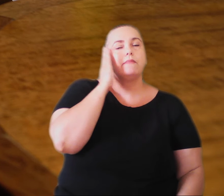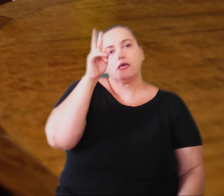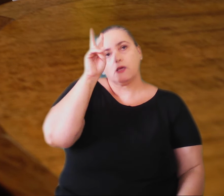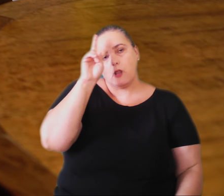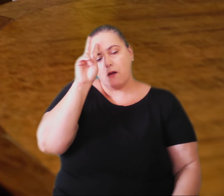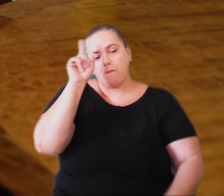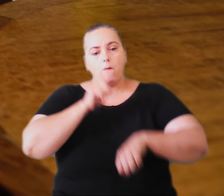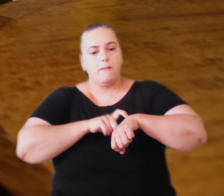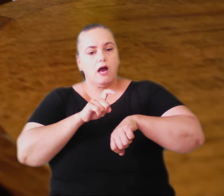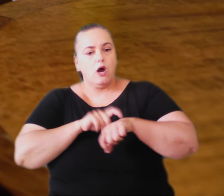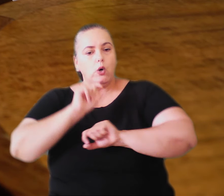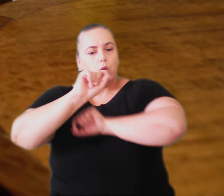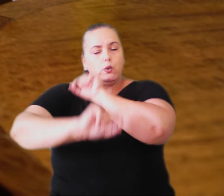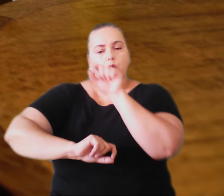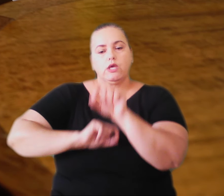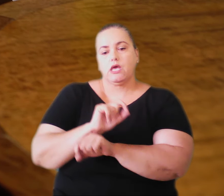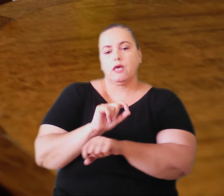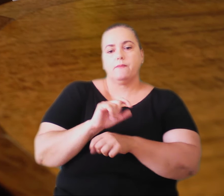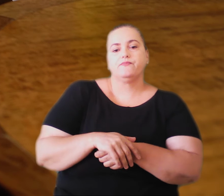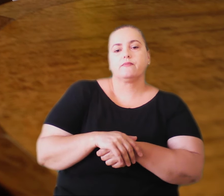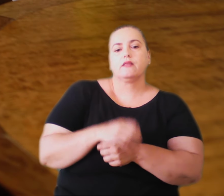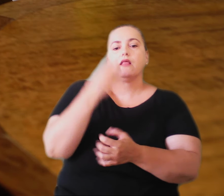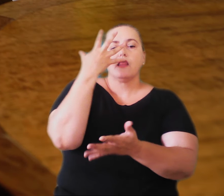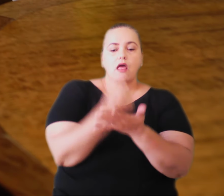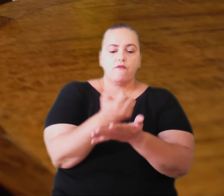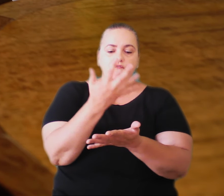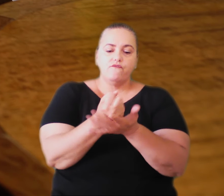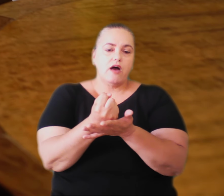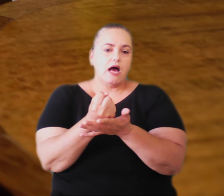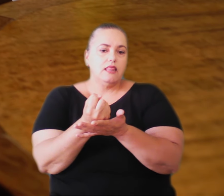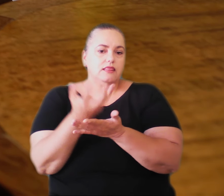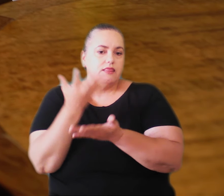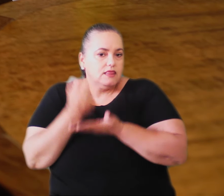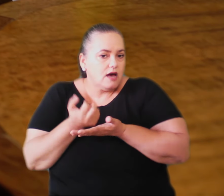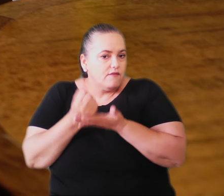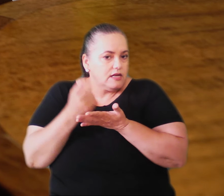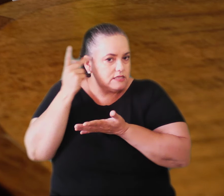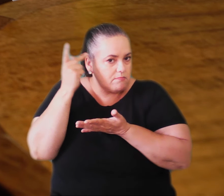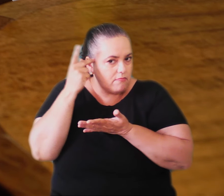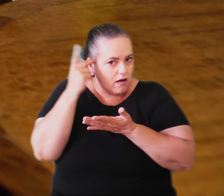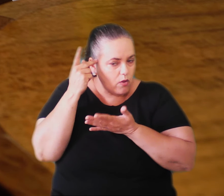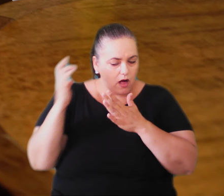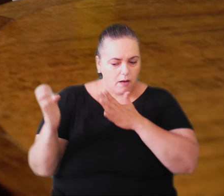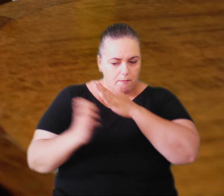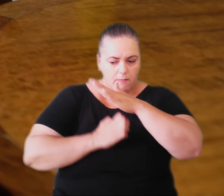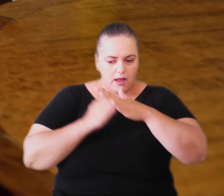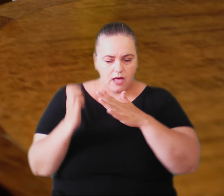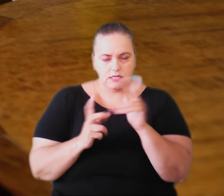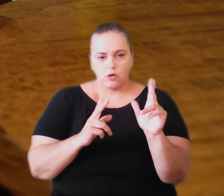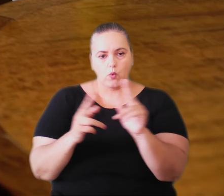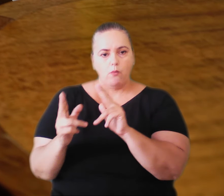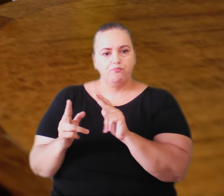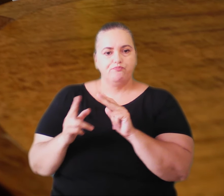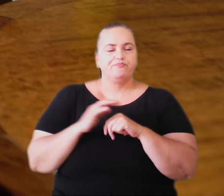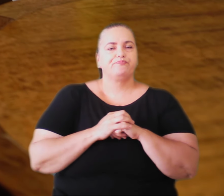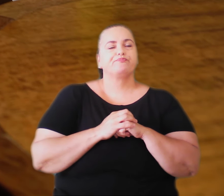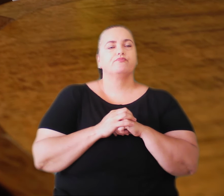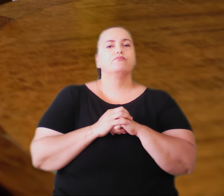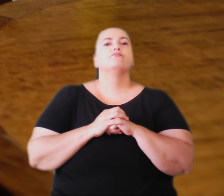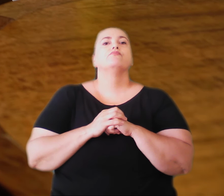ocasião, nós gravando em São Paulo, nós gravávamos na mesma gravadora, a Chanticleer, né? Sim. Um período,